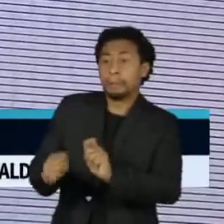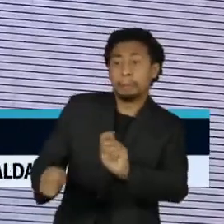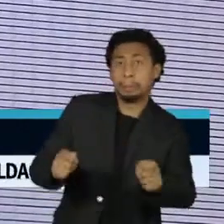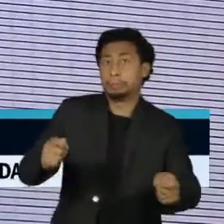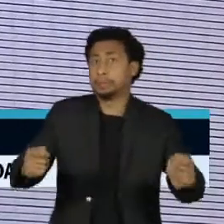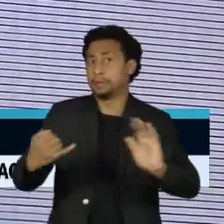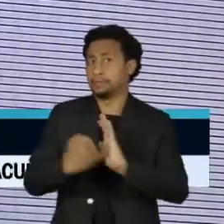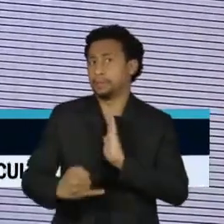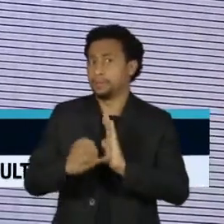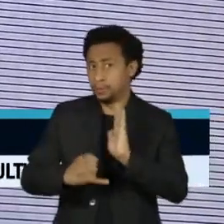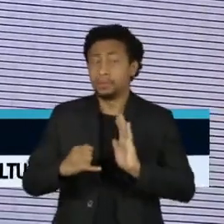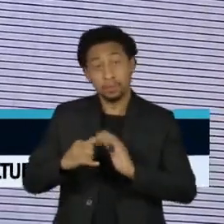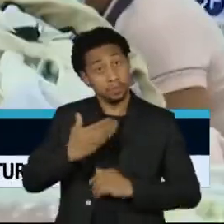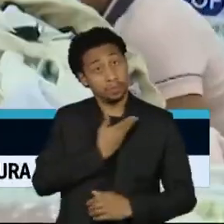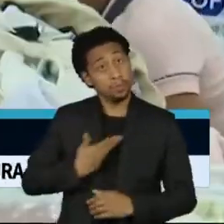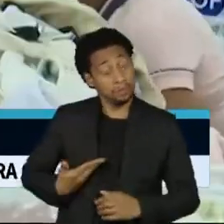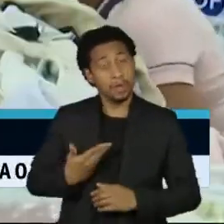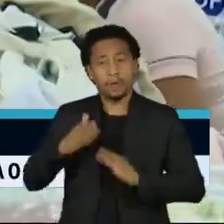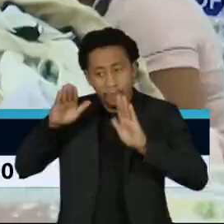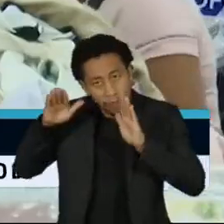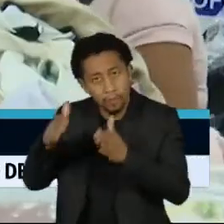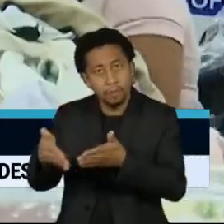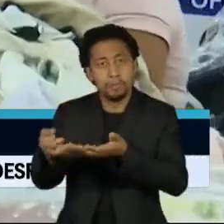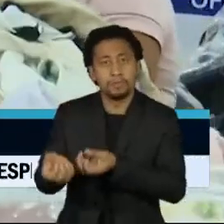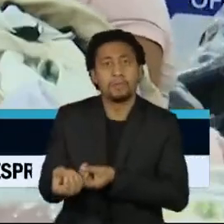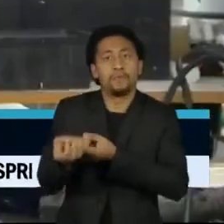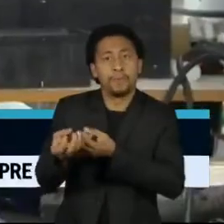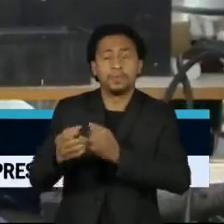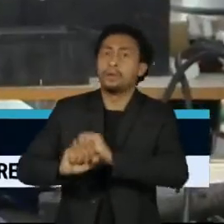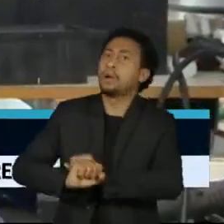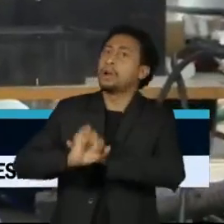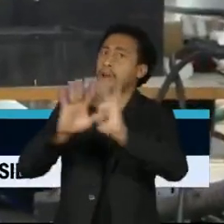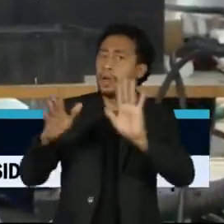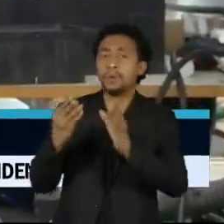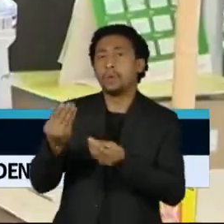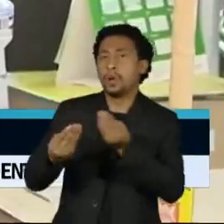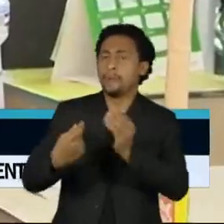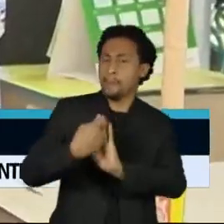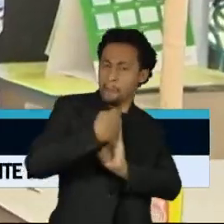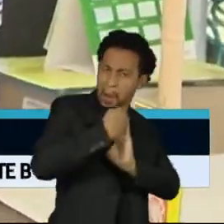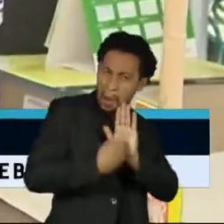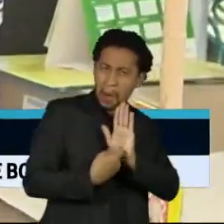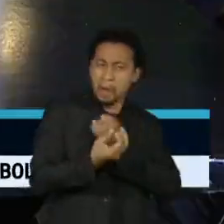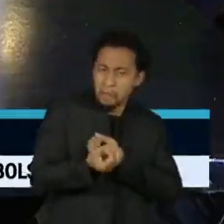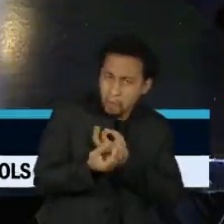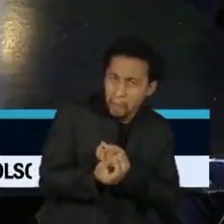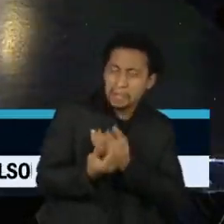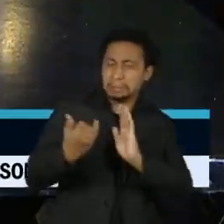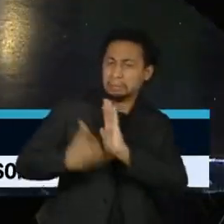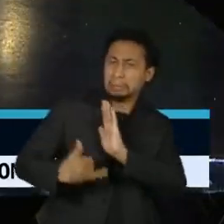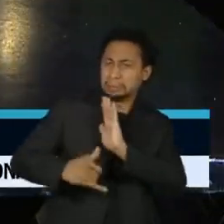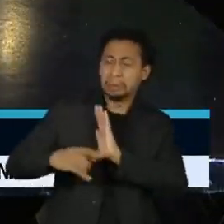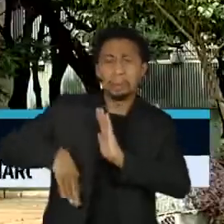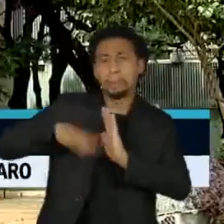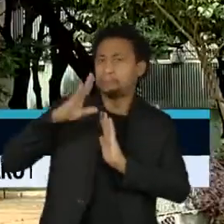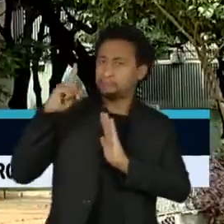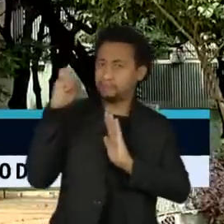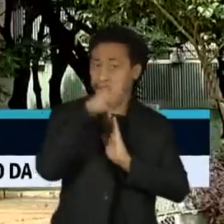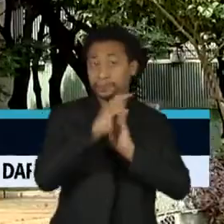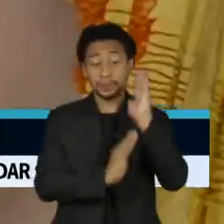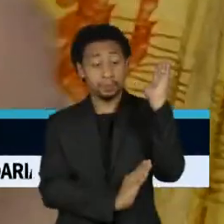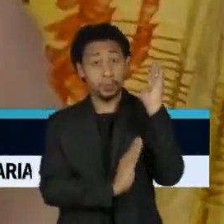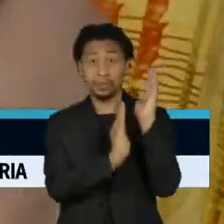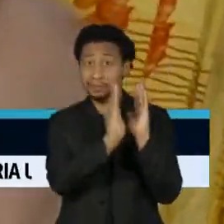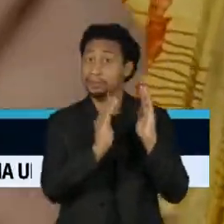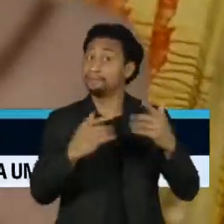governos colocaram foco na transparência, invariavelmente requerendo mais relatórios e aumentando ainda mais a burocracia.